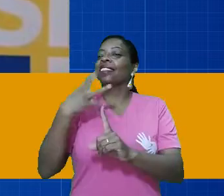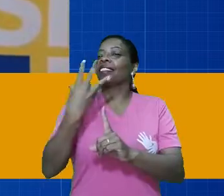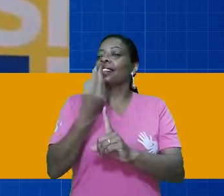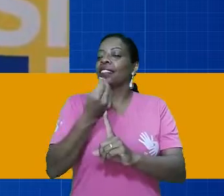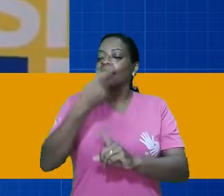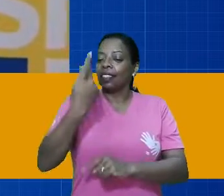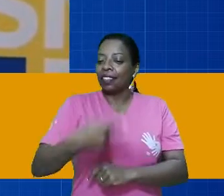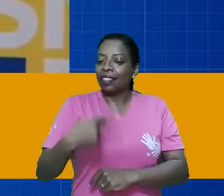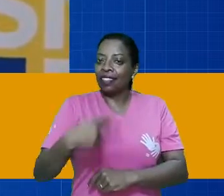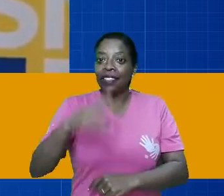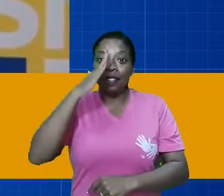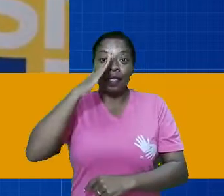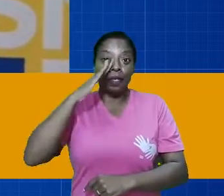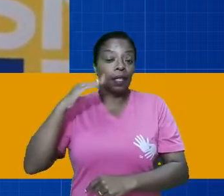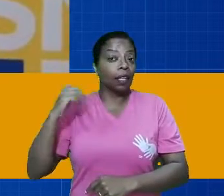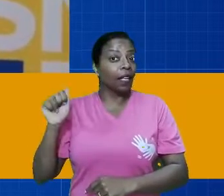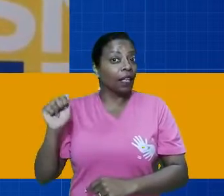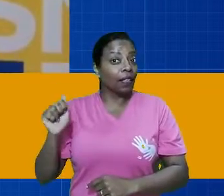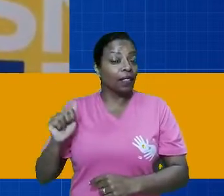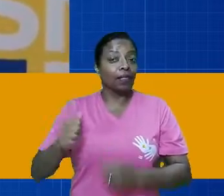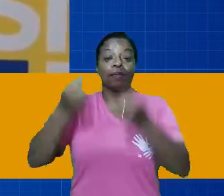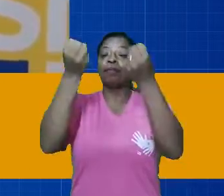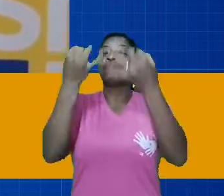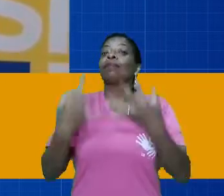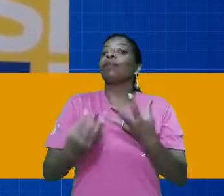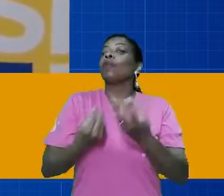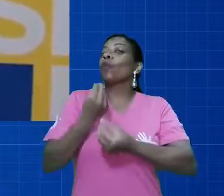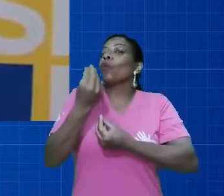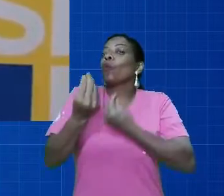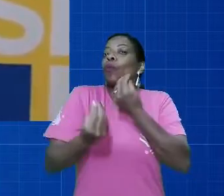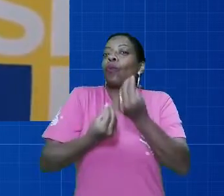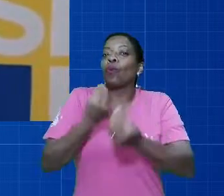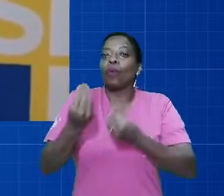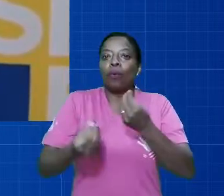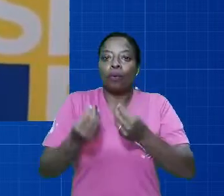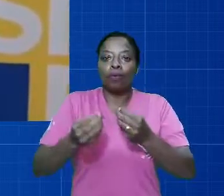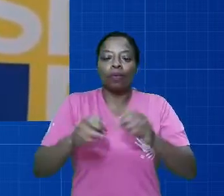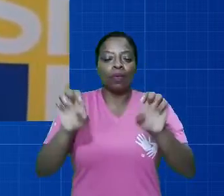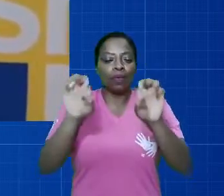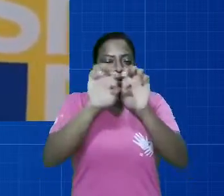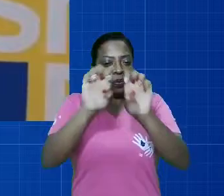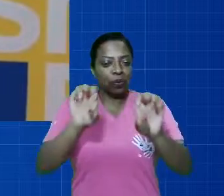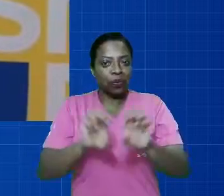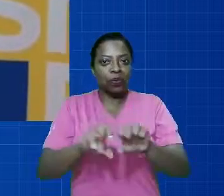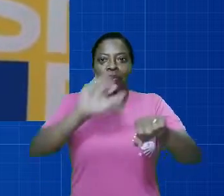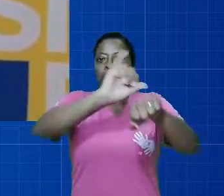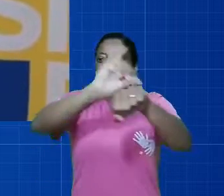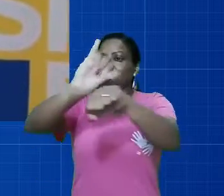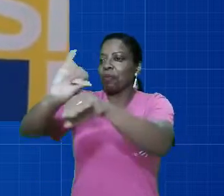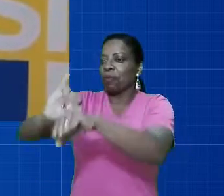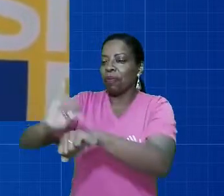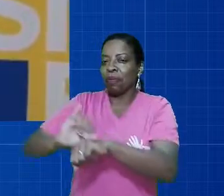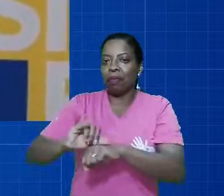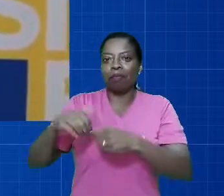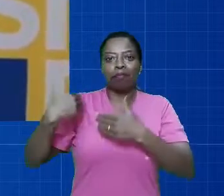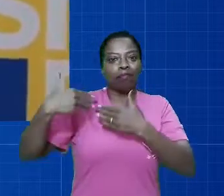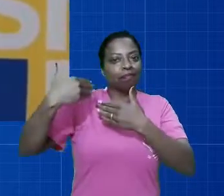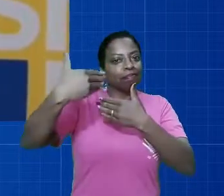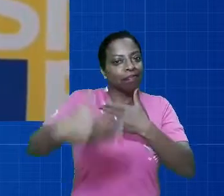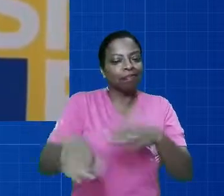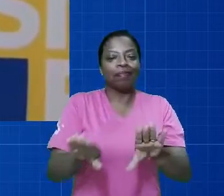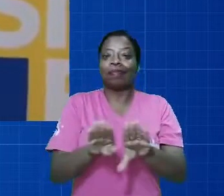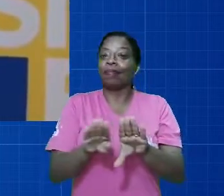Ensino de Araucária. Dizer sobre essa estrutura, sobre esses polos, ao longo do tempo que tem